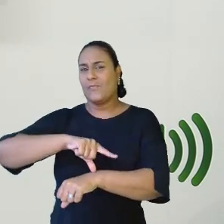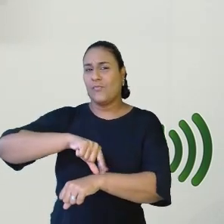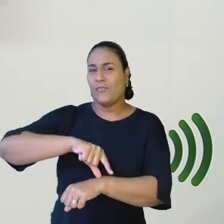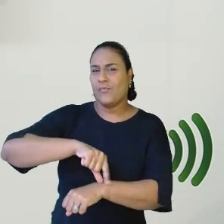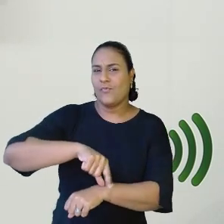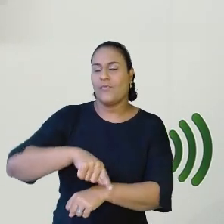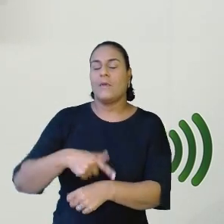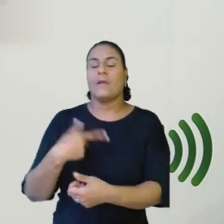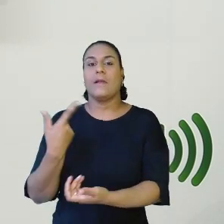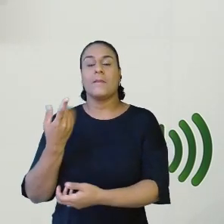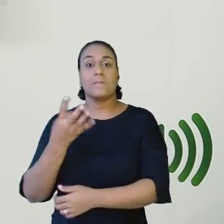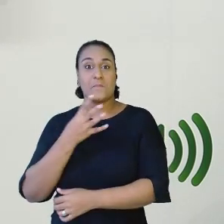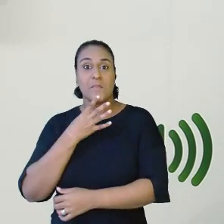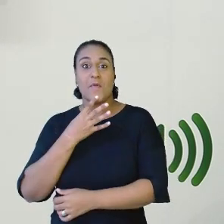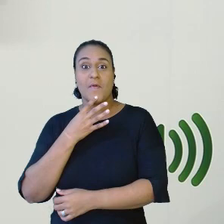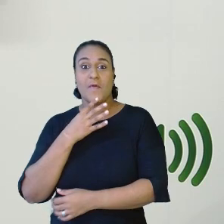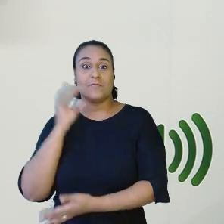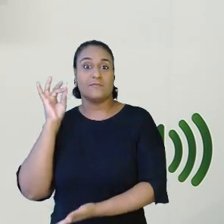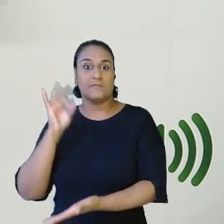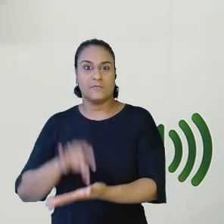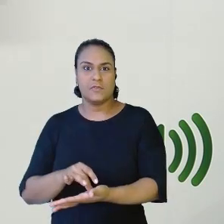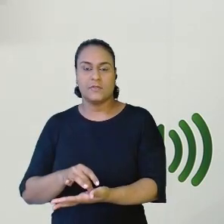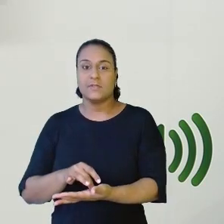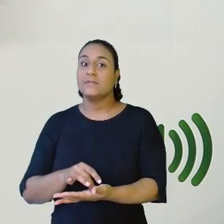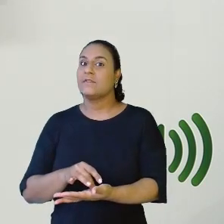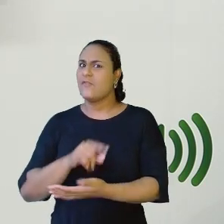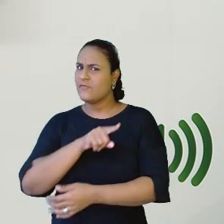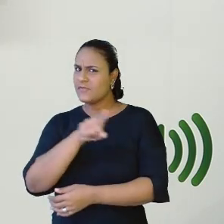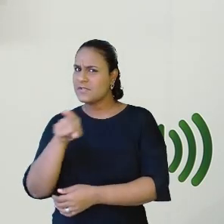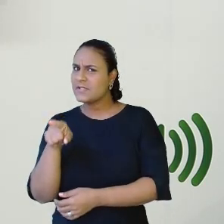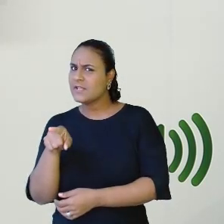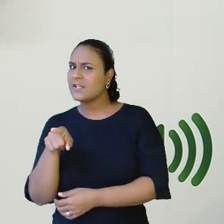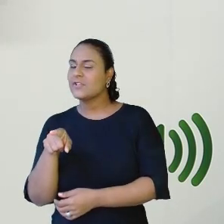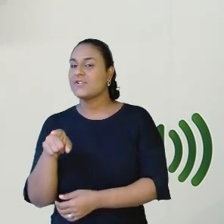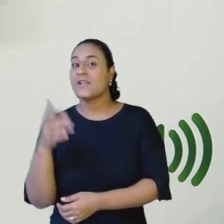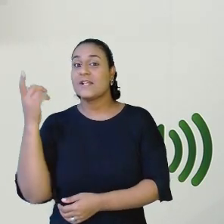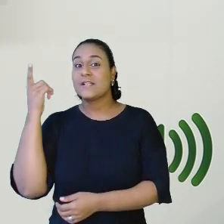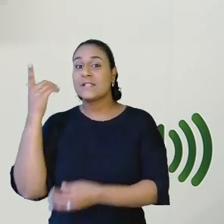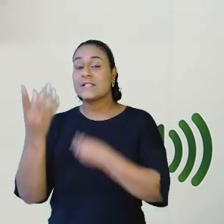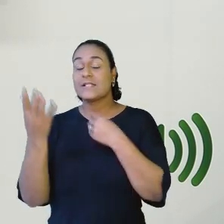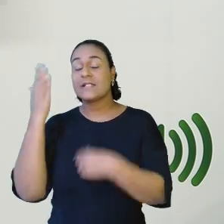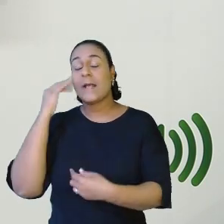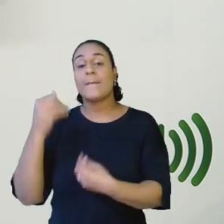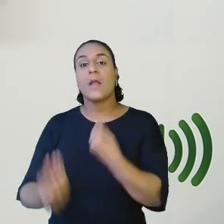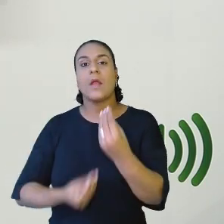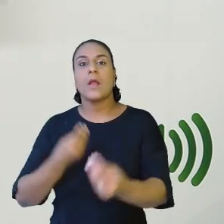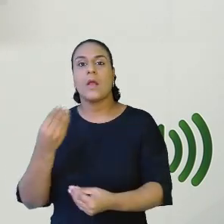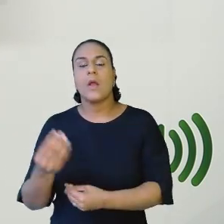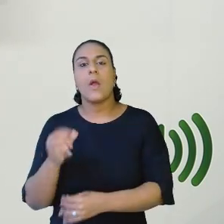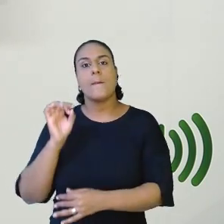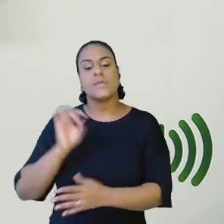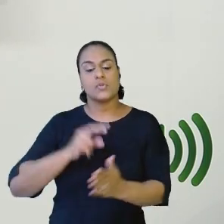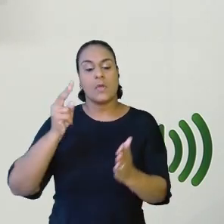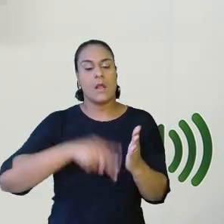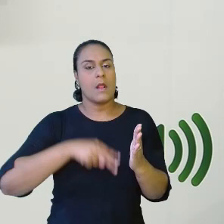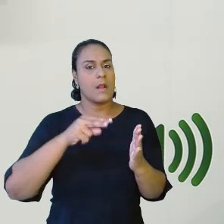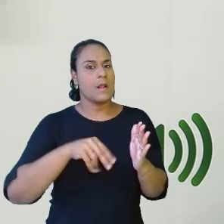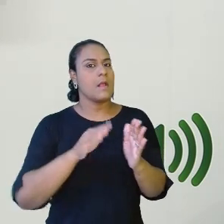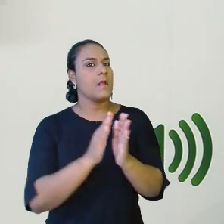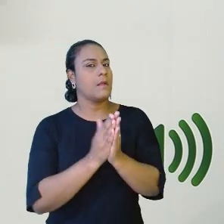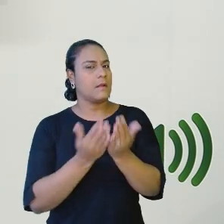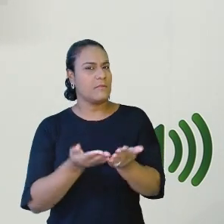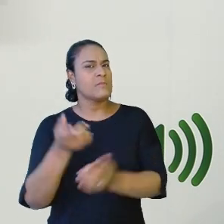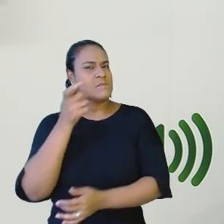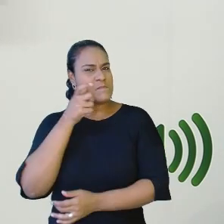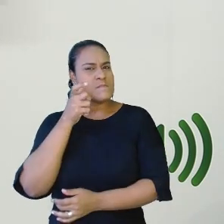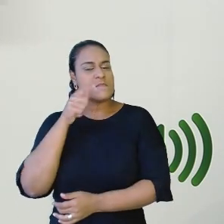conhecer realmente? Isso vocês só vão saber se vocês lerem o livro. Vão ler, o livro é bem interessante, vocês vão gostar. Mas e